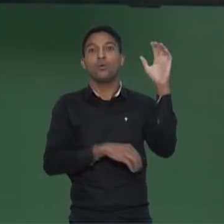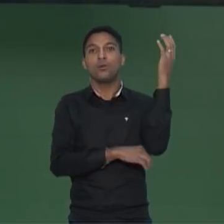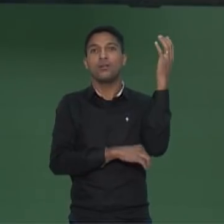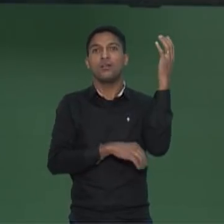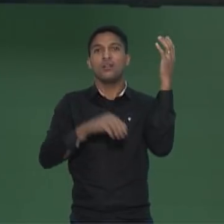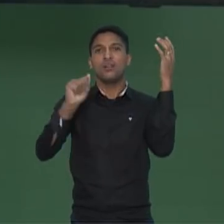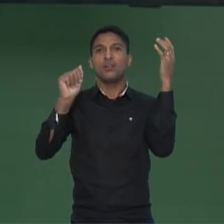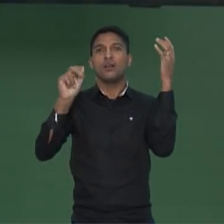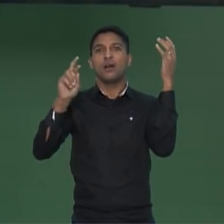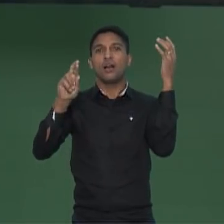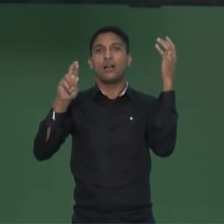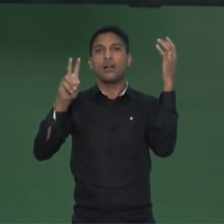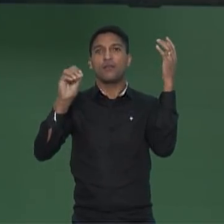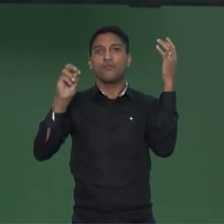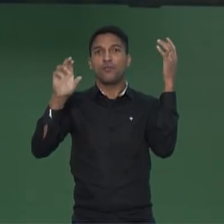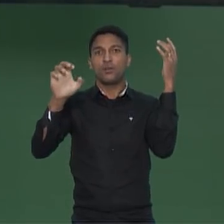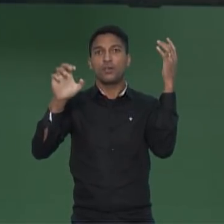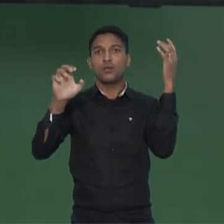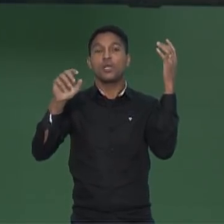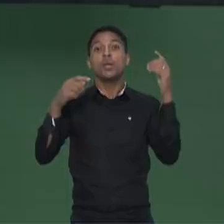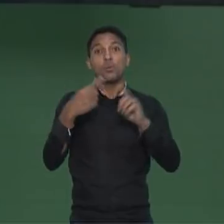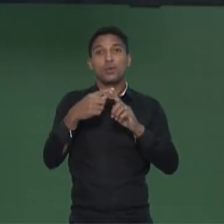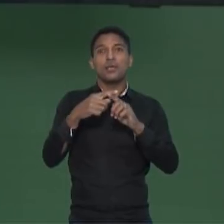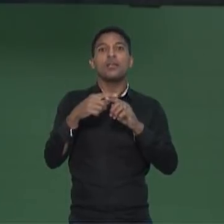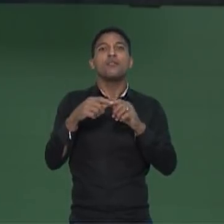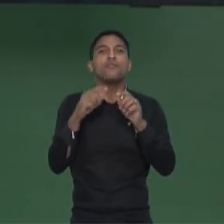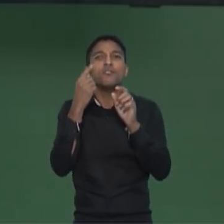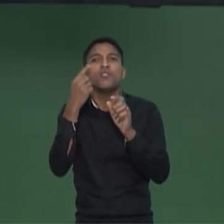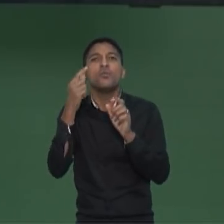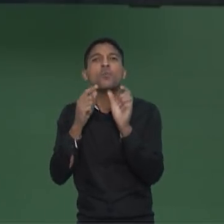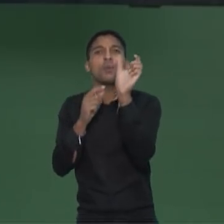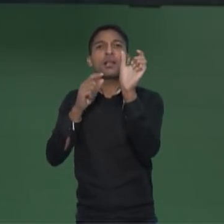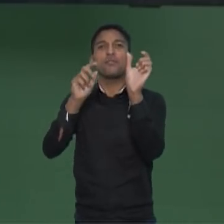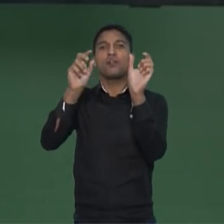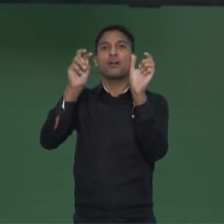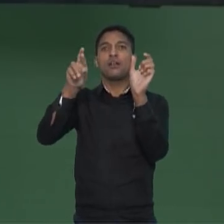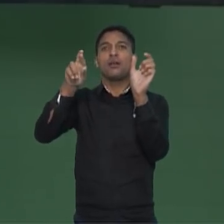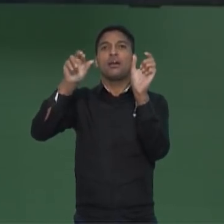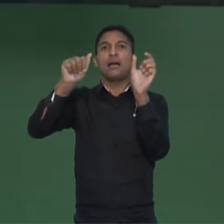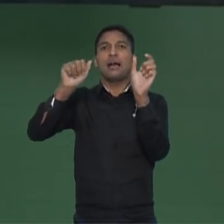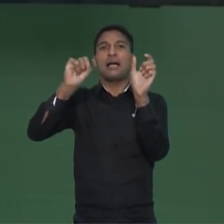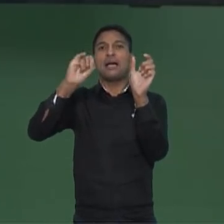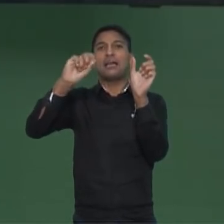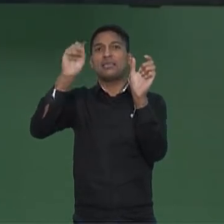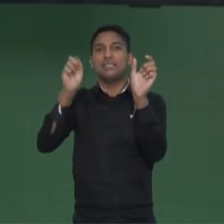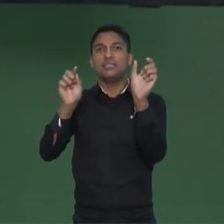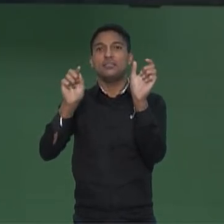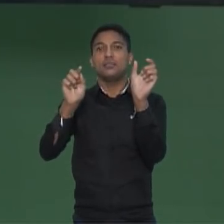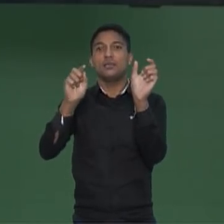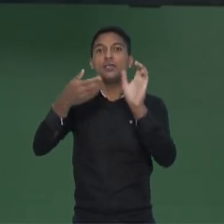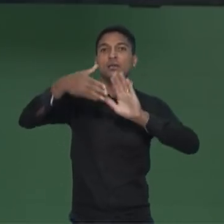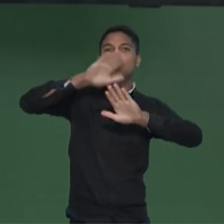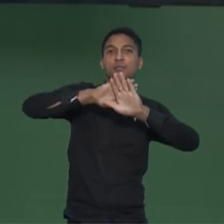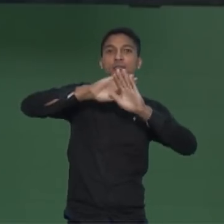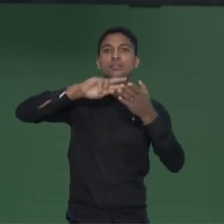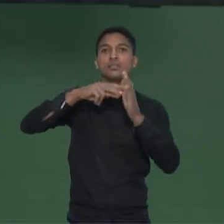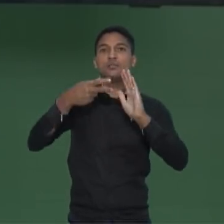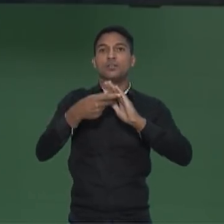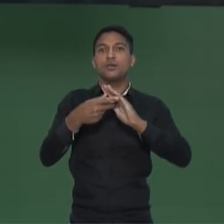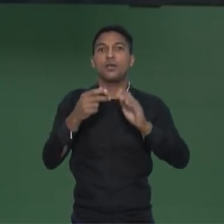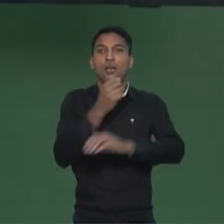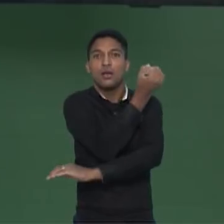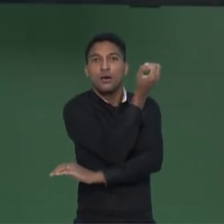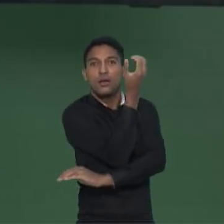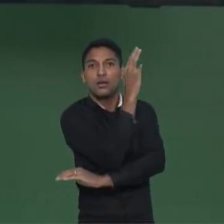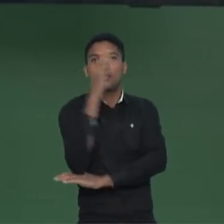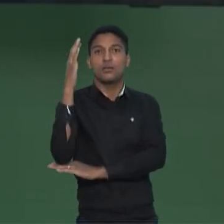temos ali a palavra raiz, está falando de algo vegetal. Então poderia ser uma planta, poderia ser uma